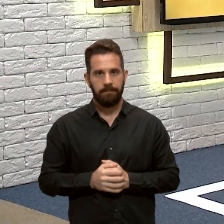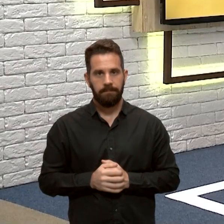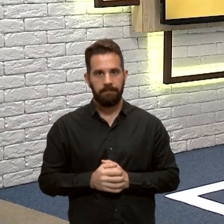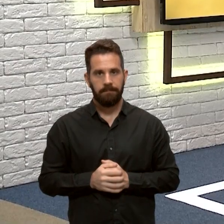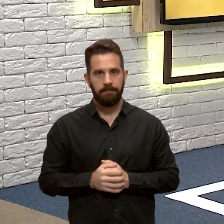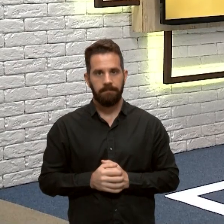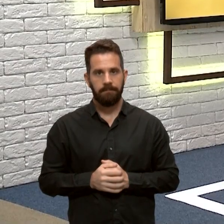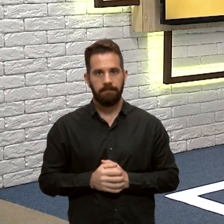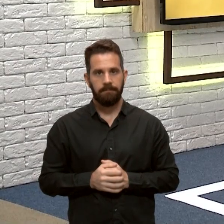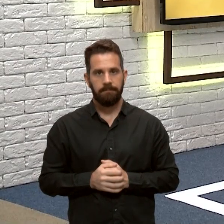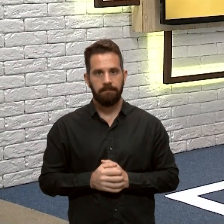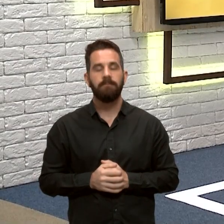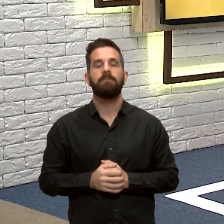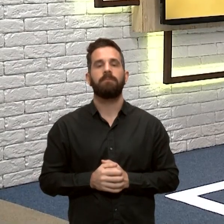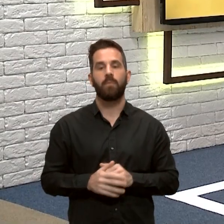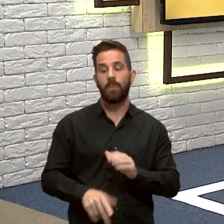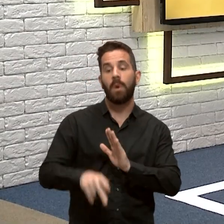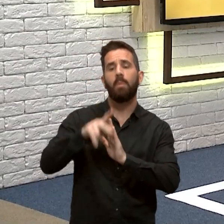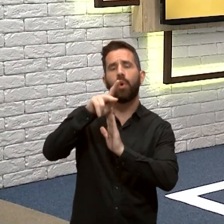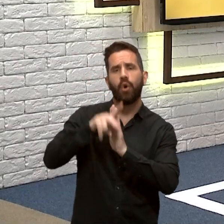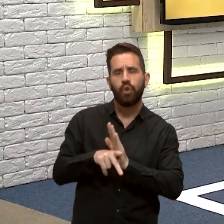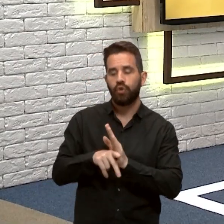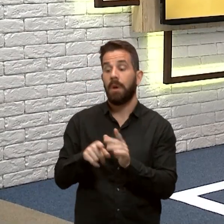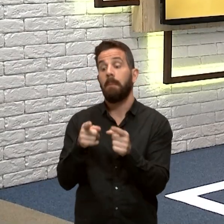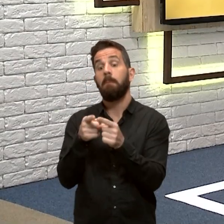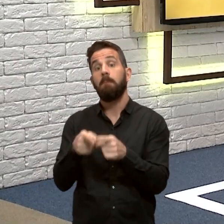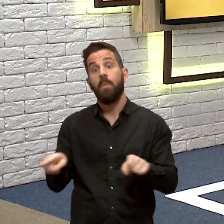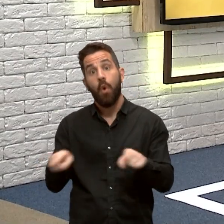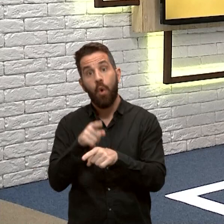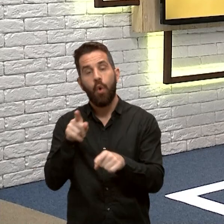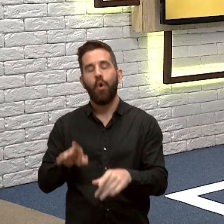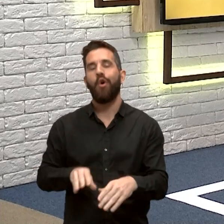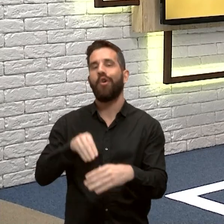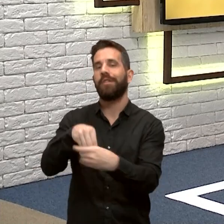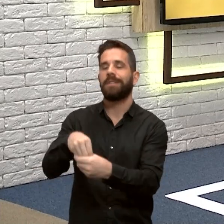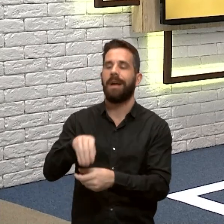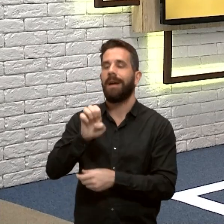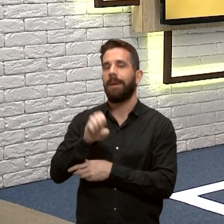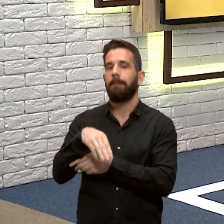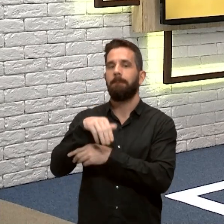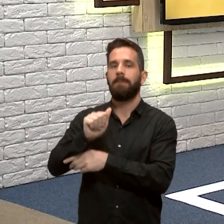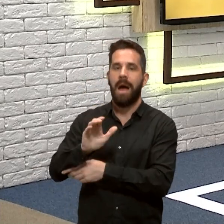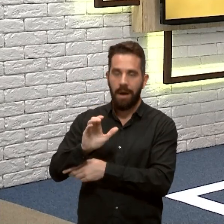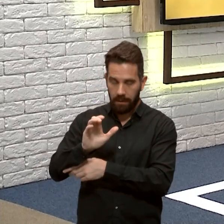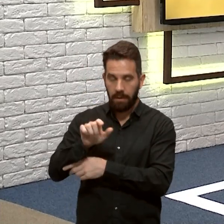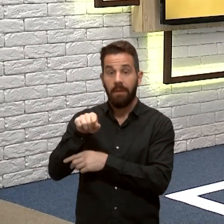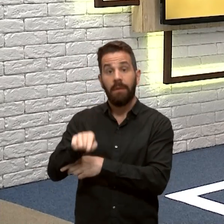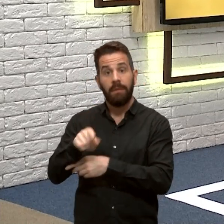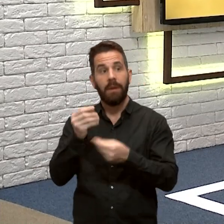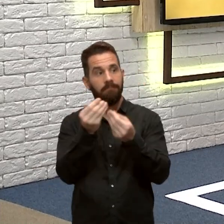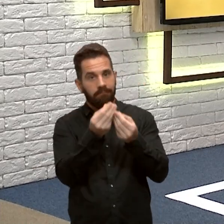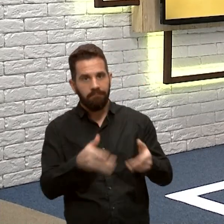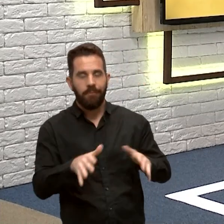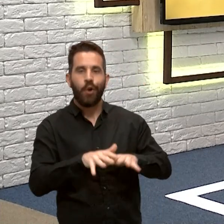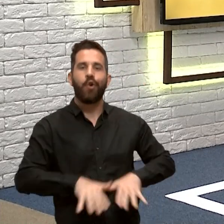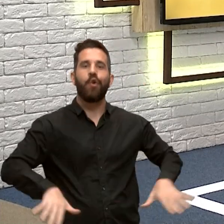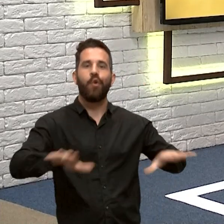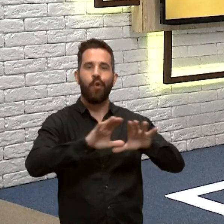E o projeto Música na Escola de Música realiza concertos abertos para toda a